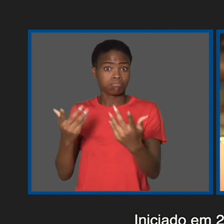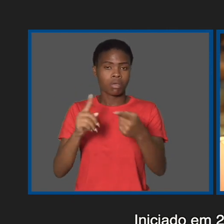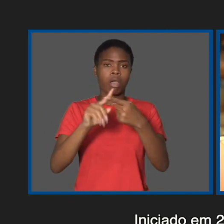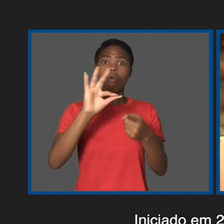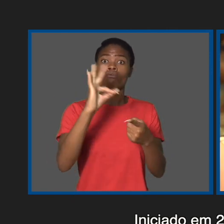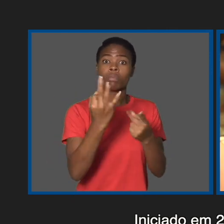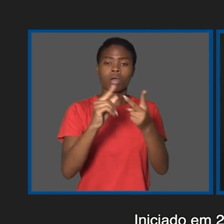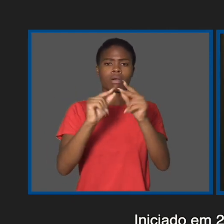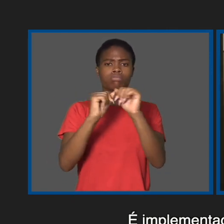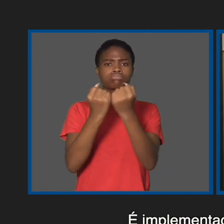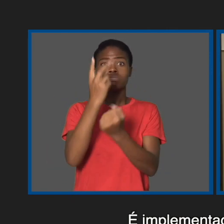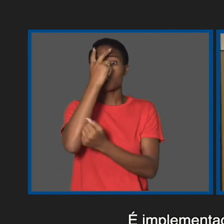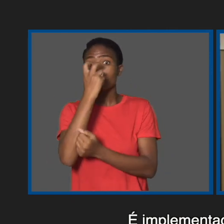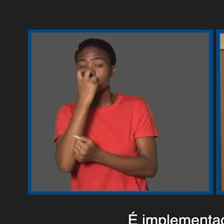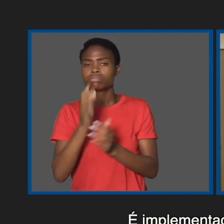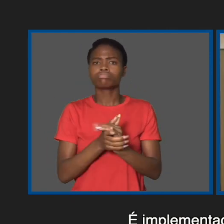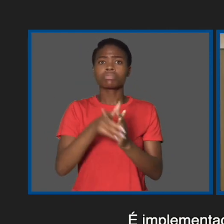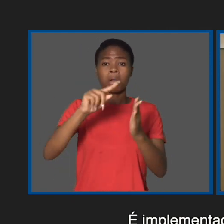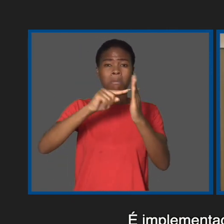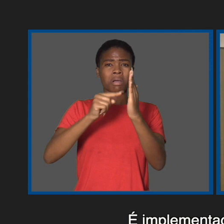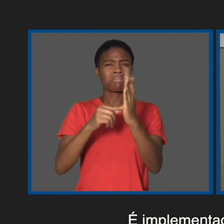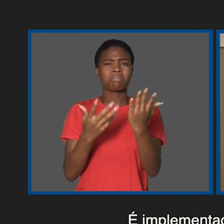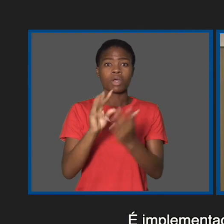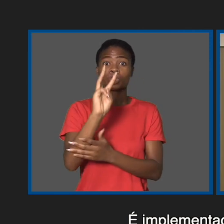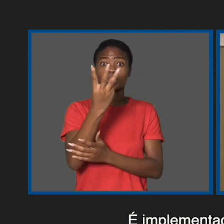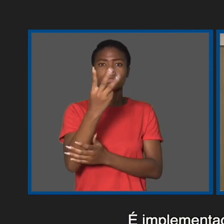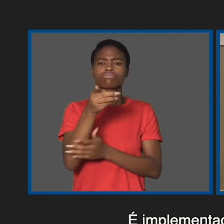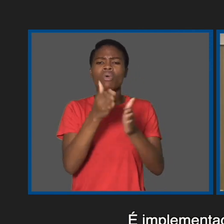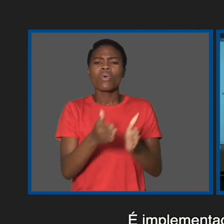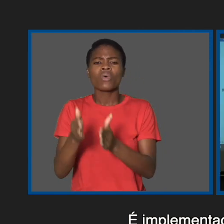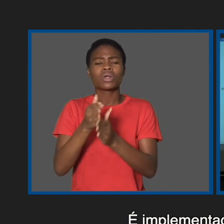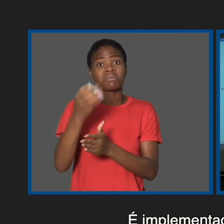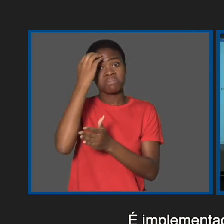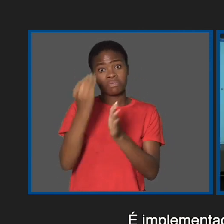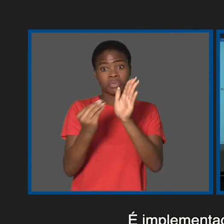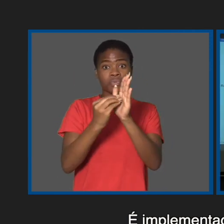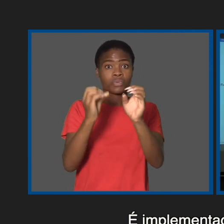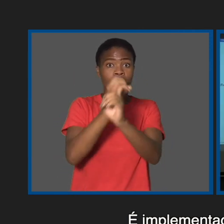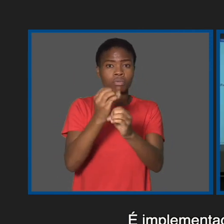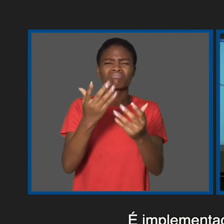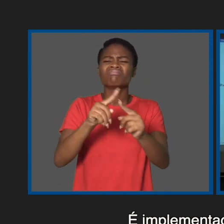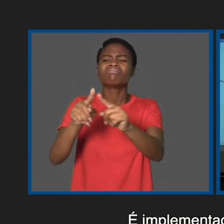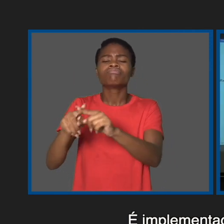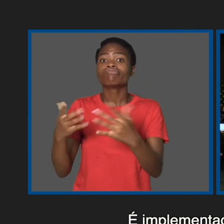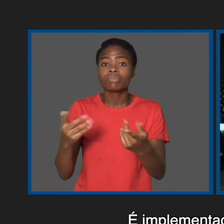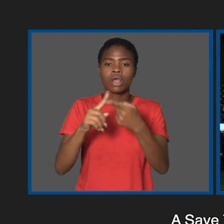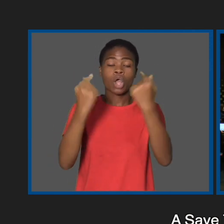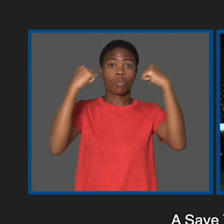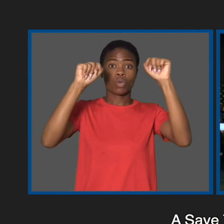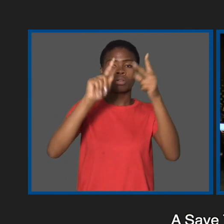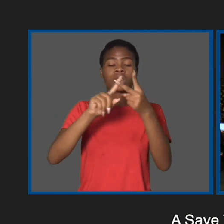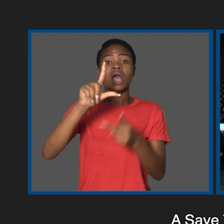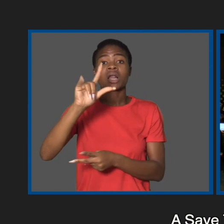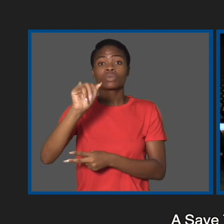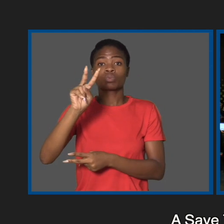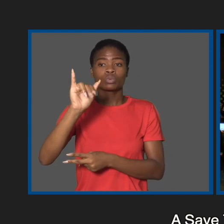FAMOD e a CAMU, implementado em consórcio com mais três organizações não governamentais: a Save